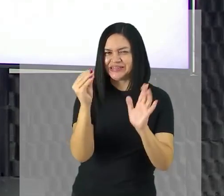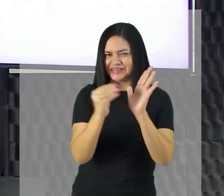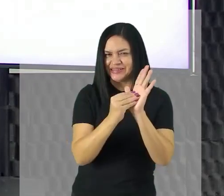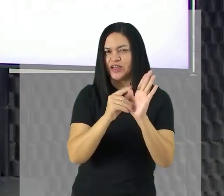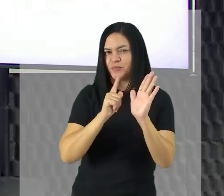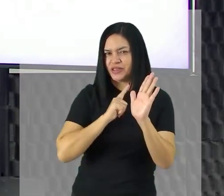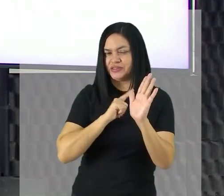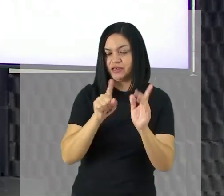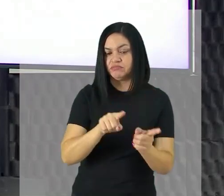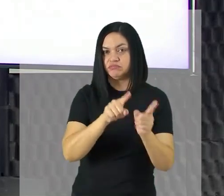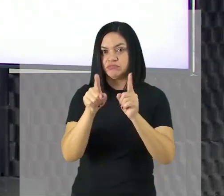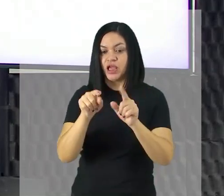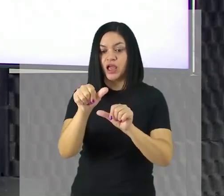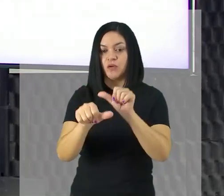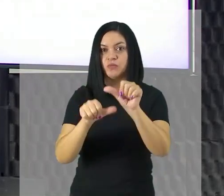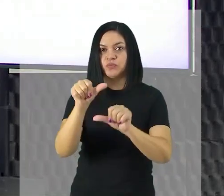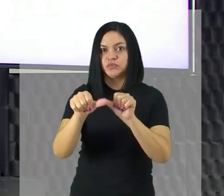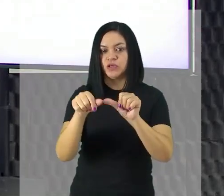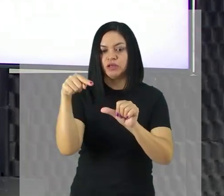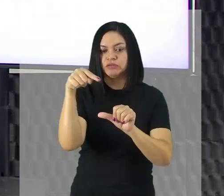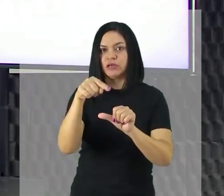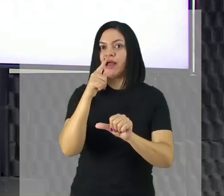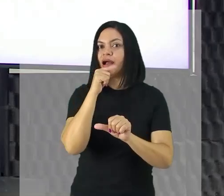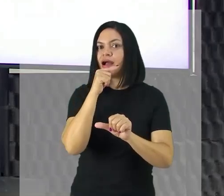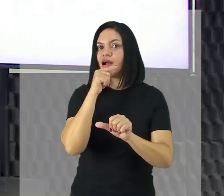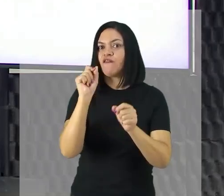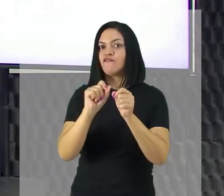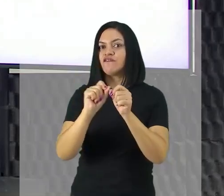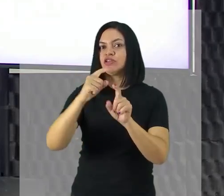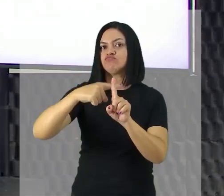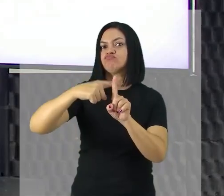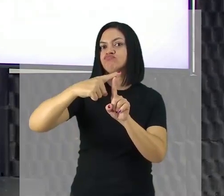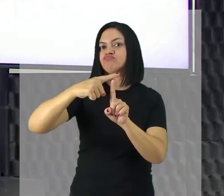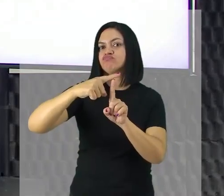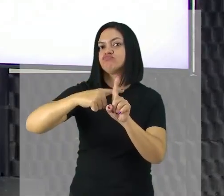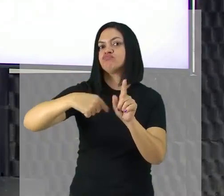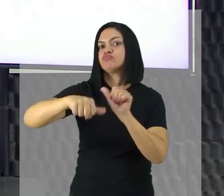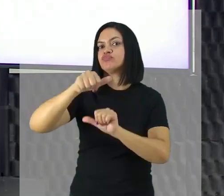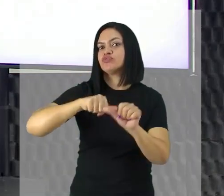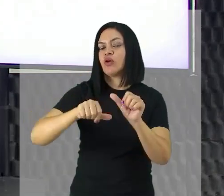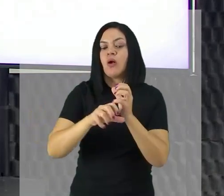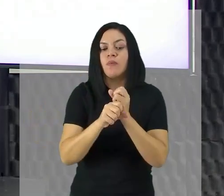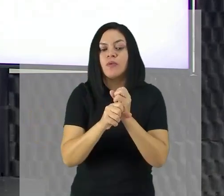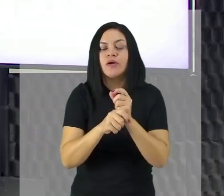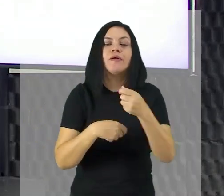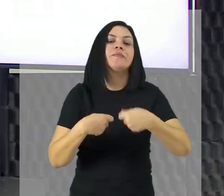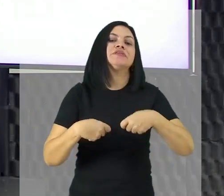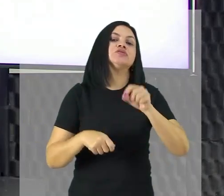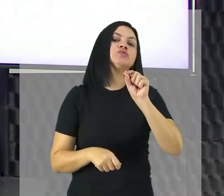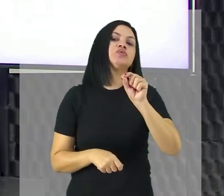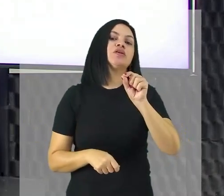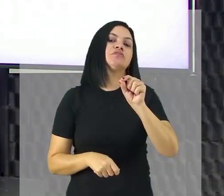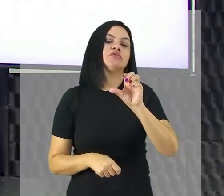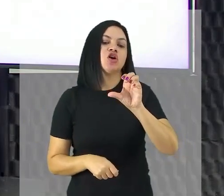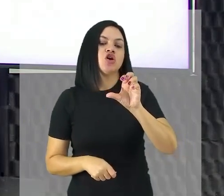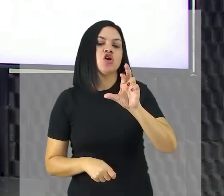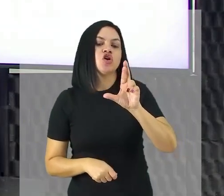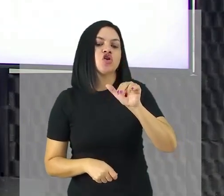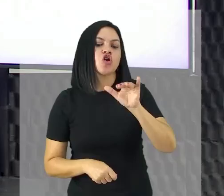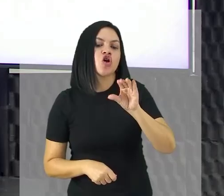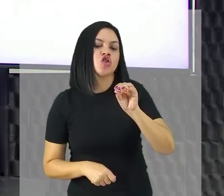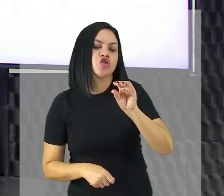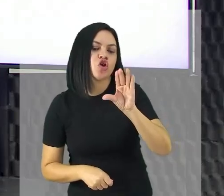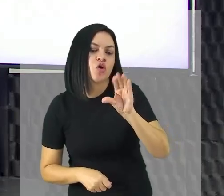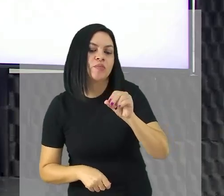de temperatura sofrida pela água. Para se medir a variação de temperatura, eu preciso de quê? O cronômetro.